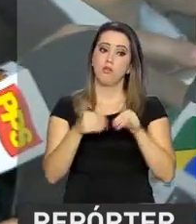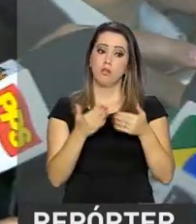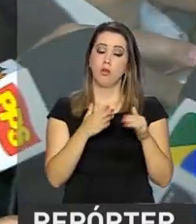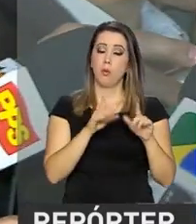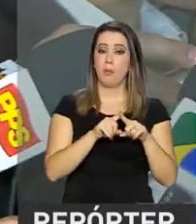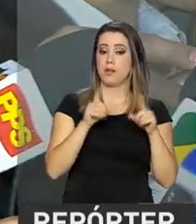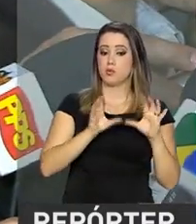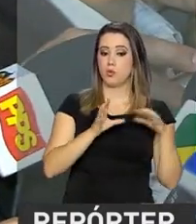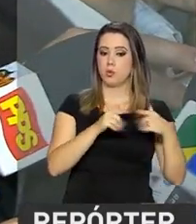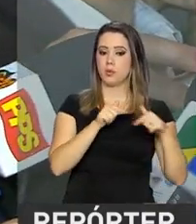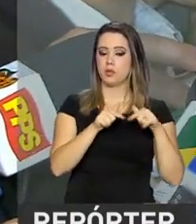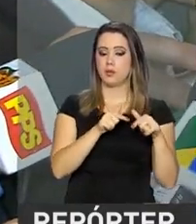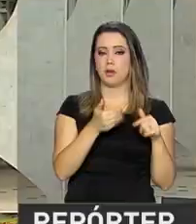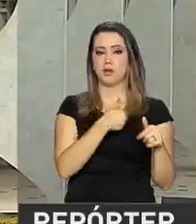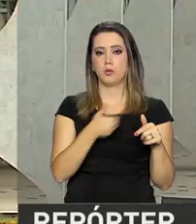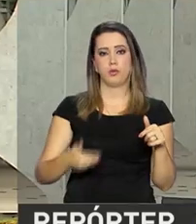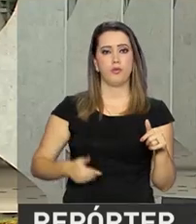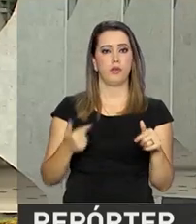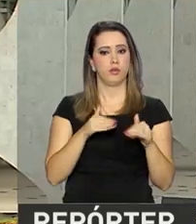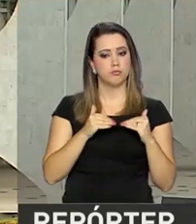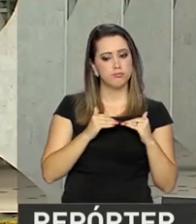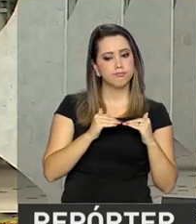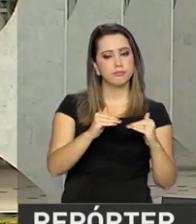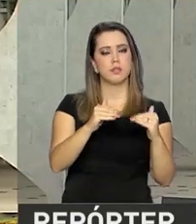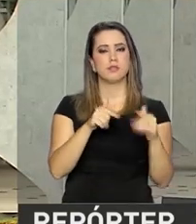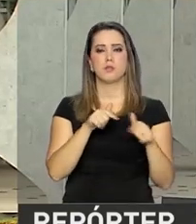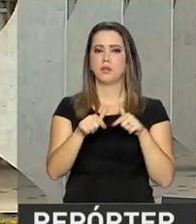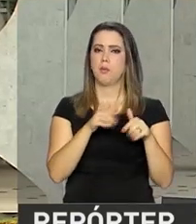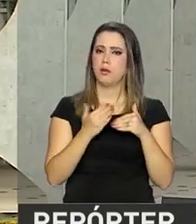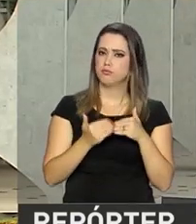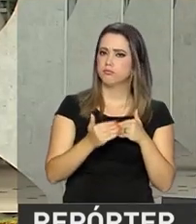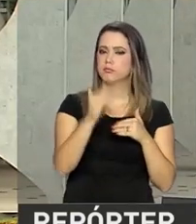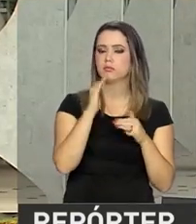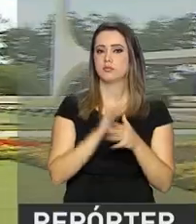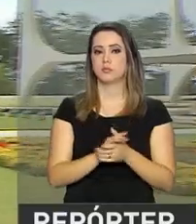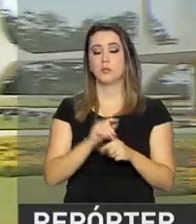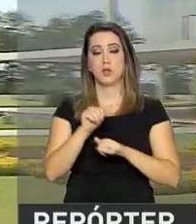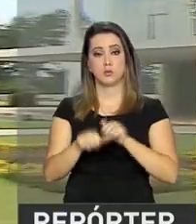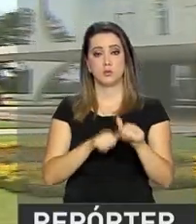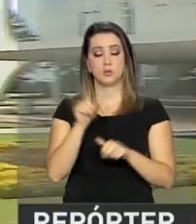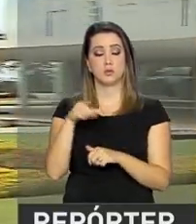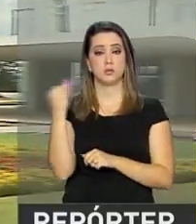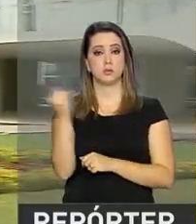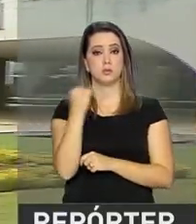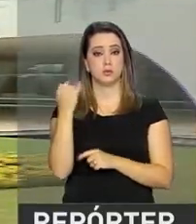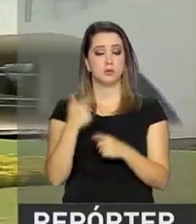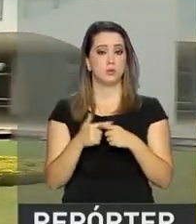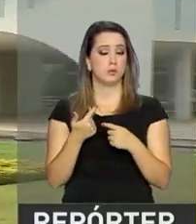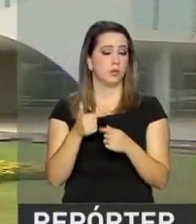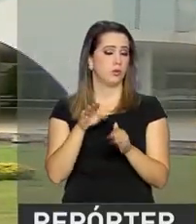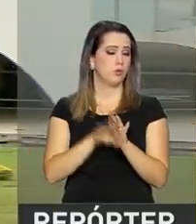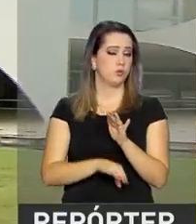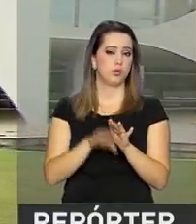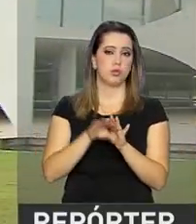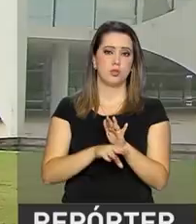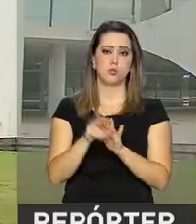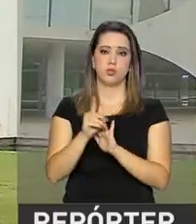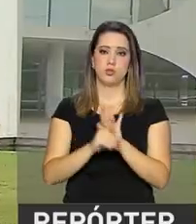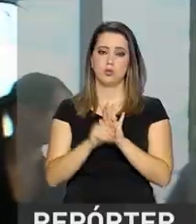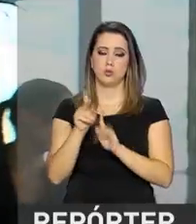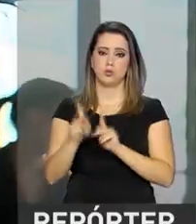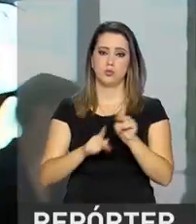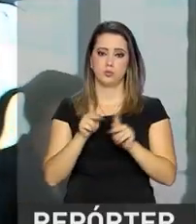fazer esta distinção na avaliação do governo as mudanças são importantes porque não retiram direitos da população